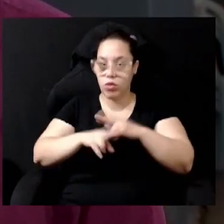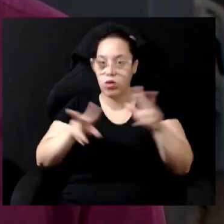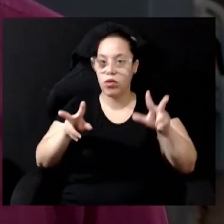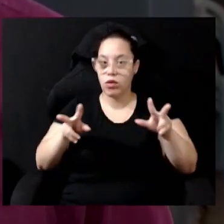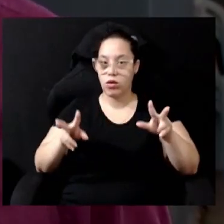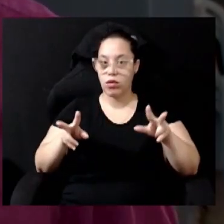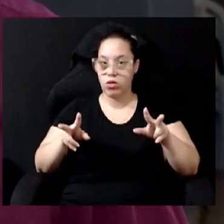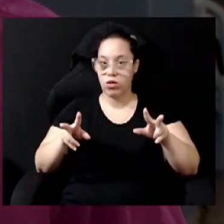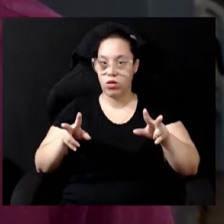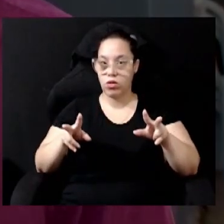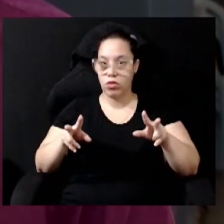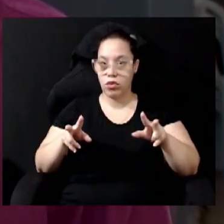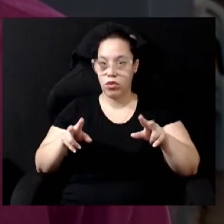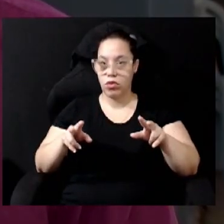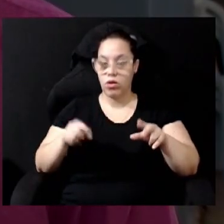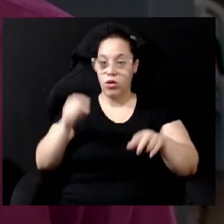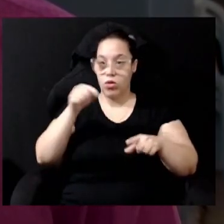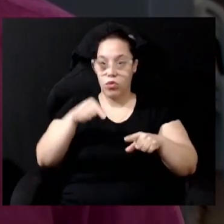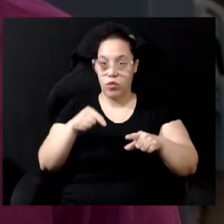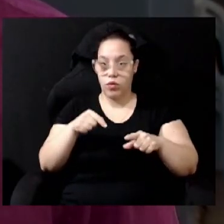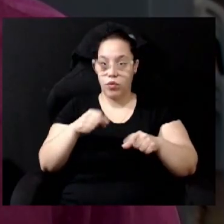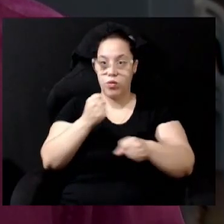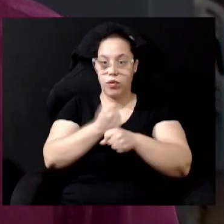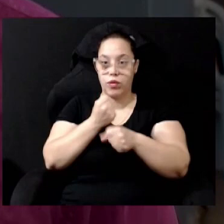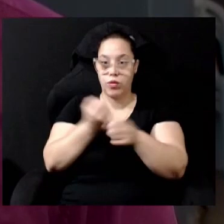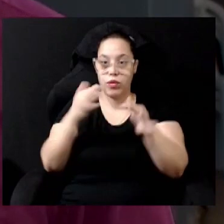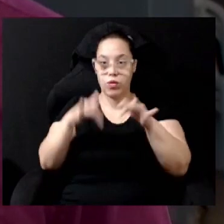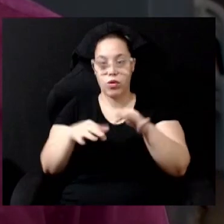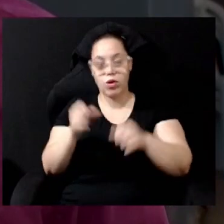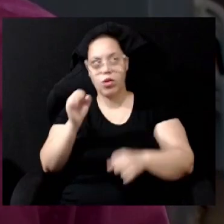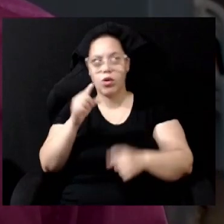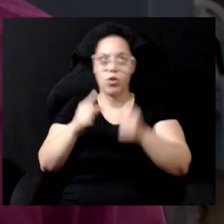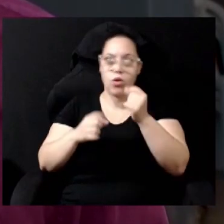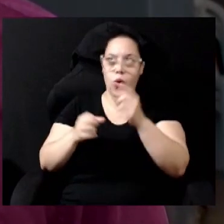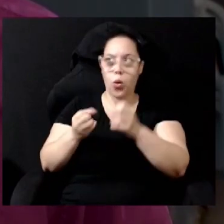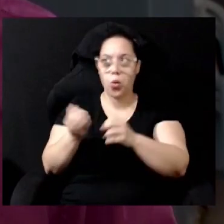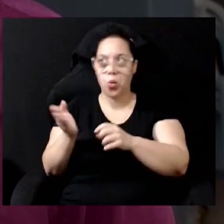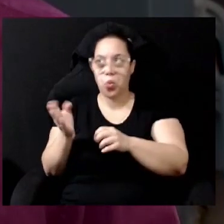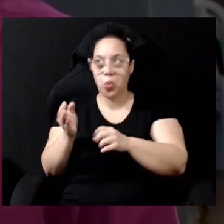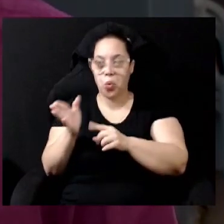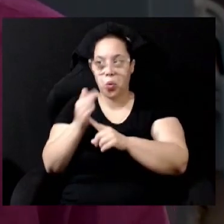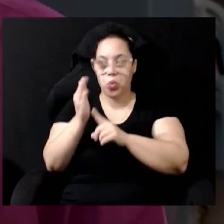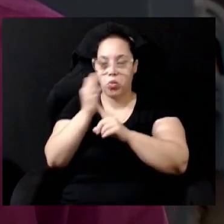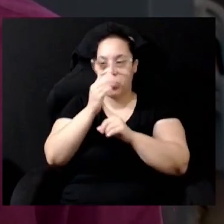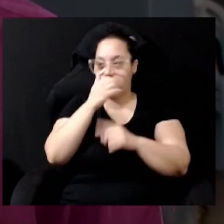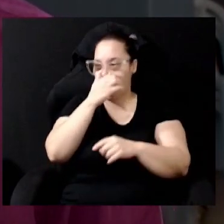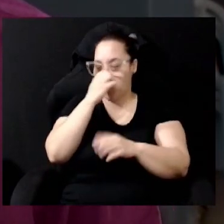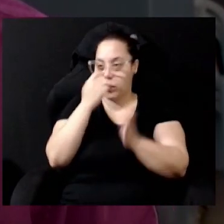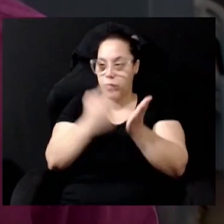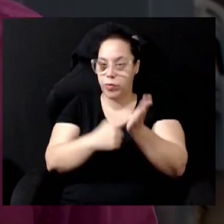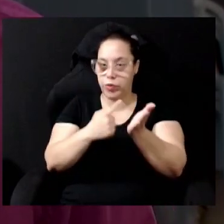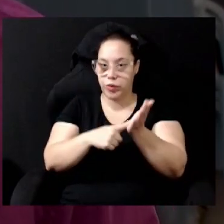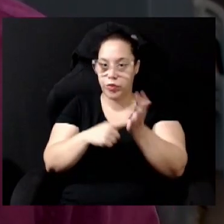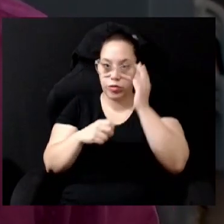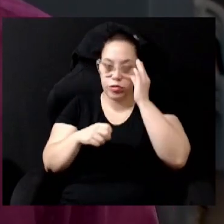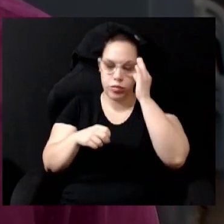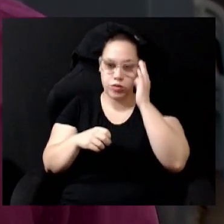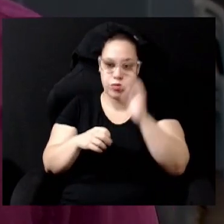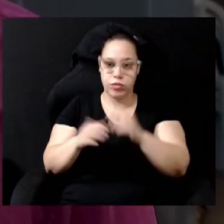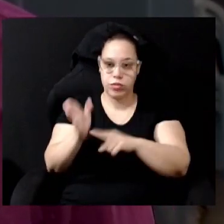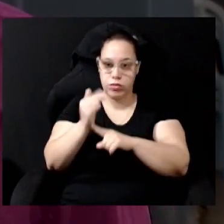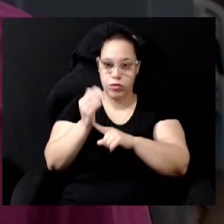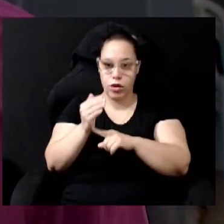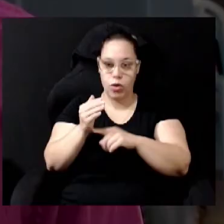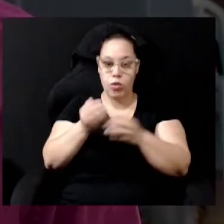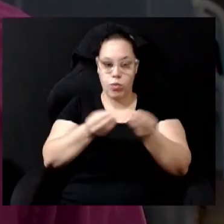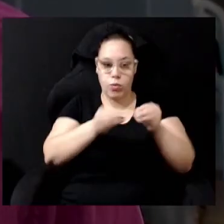gente colocou, finalizou algumas inovações, a gente finalizou etapas de validação e a gente colocou oficialmente as tecnologias no mercado.